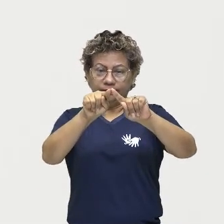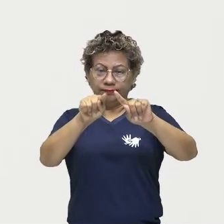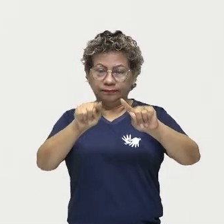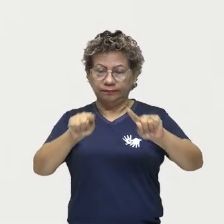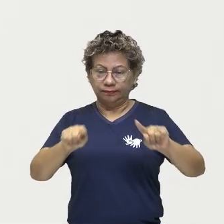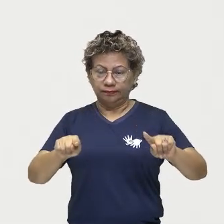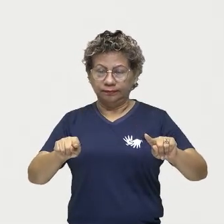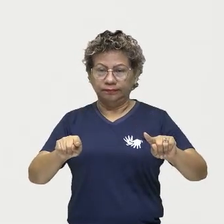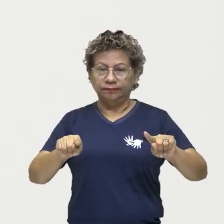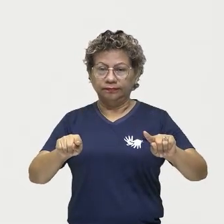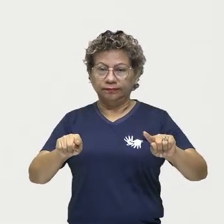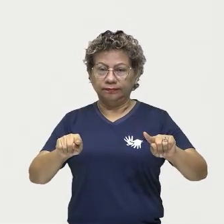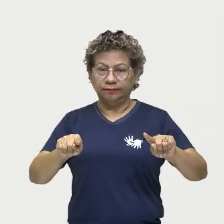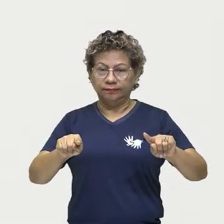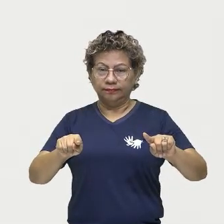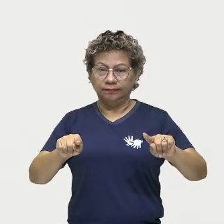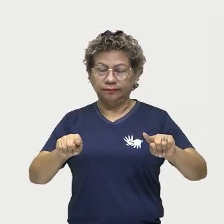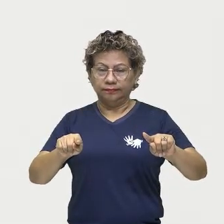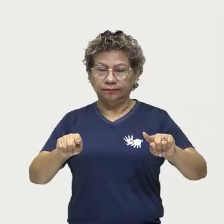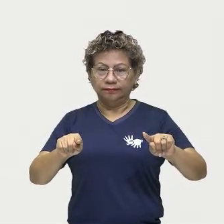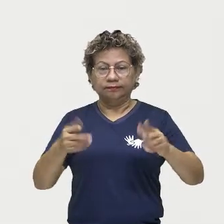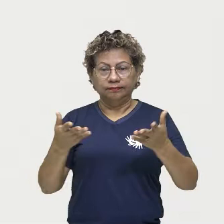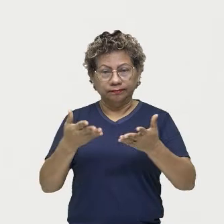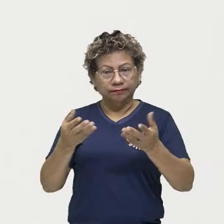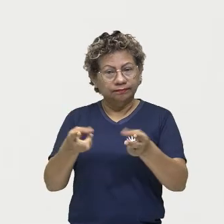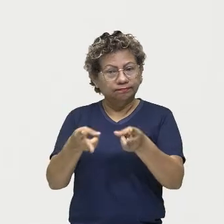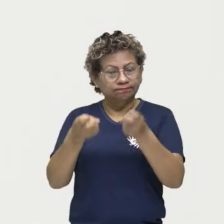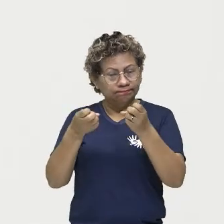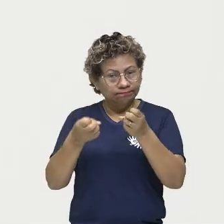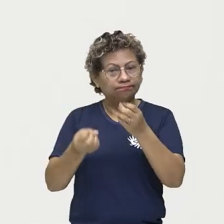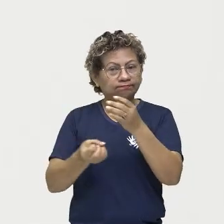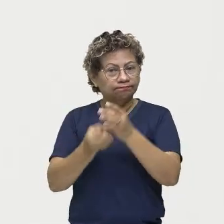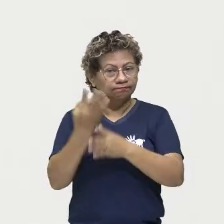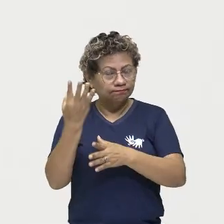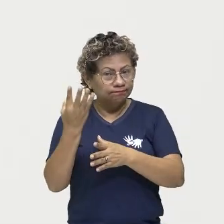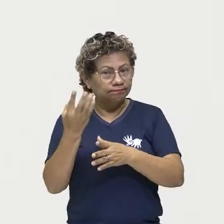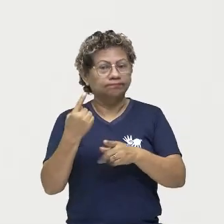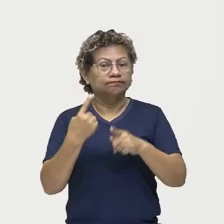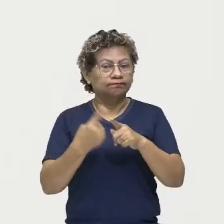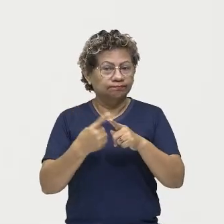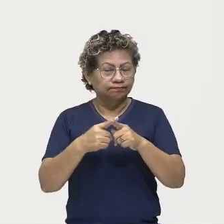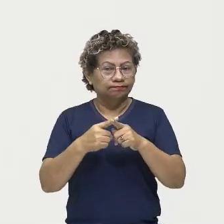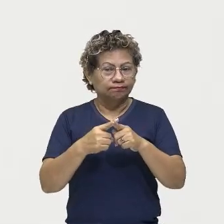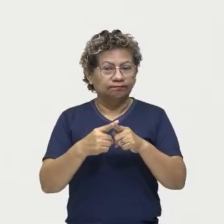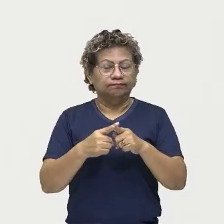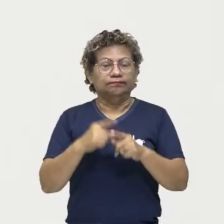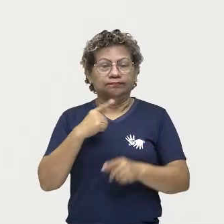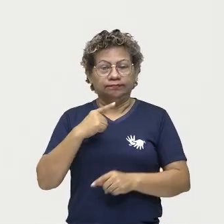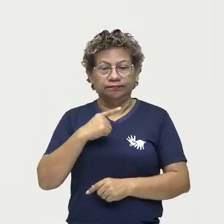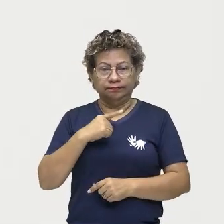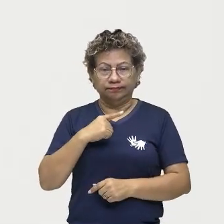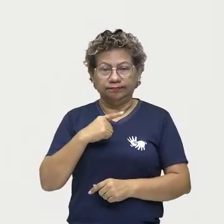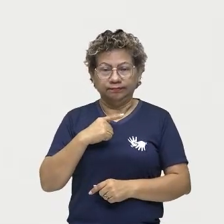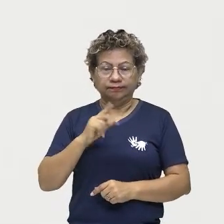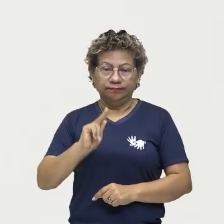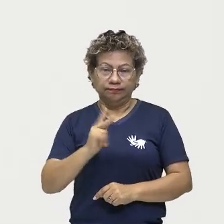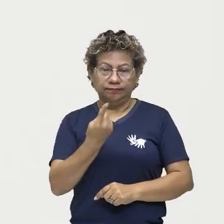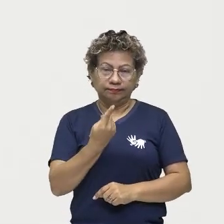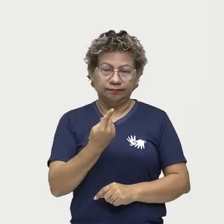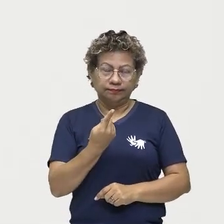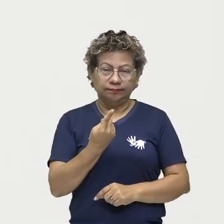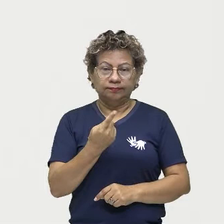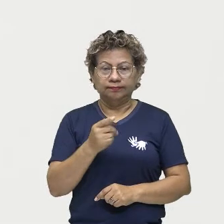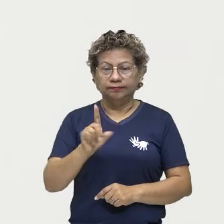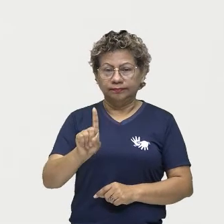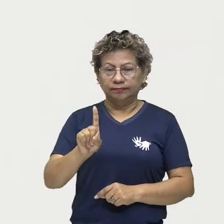isso? Dessa forma aqui, né? Esse processo foi repetido, então primeiro determinamos H1 em